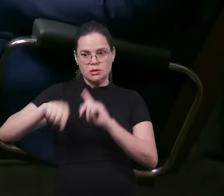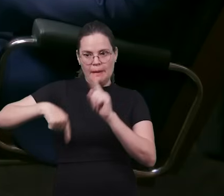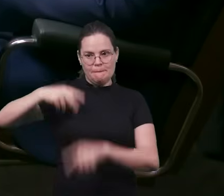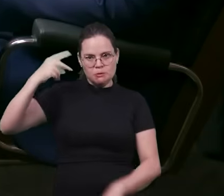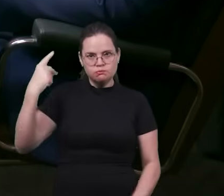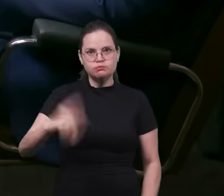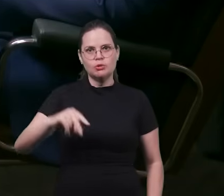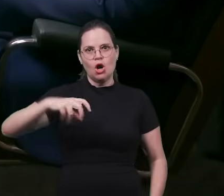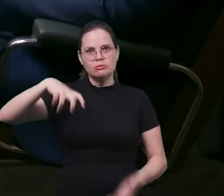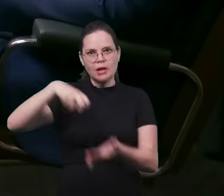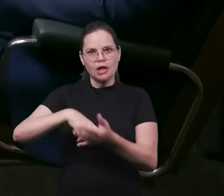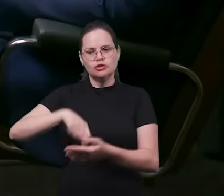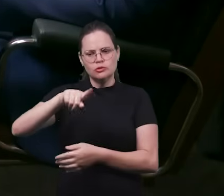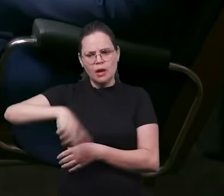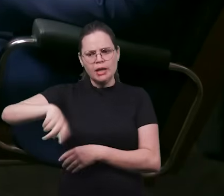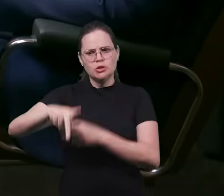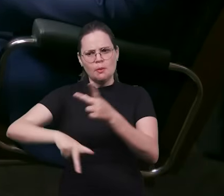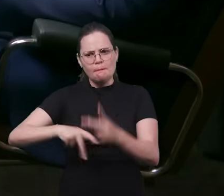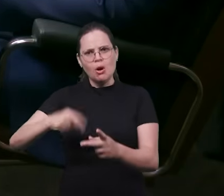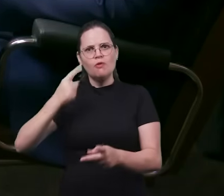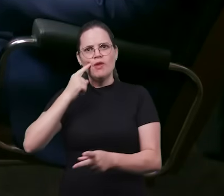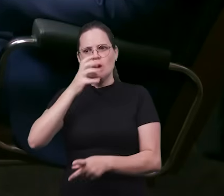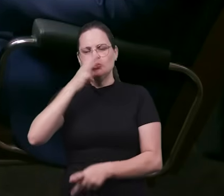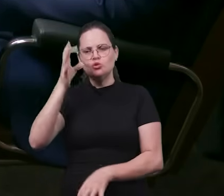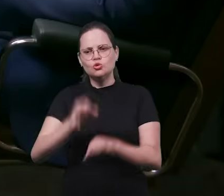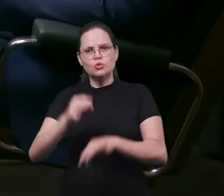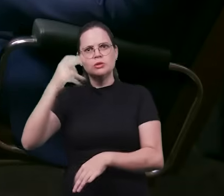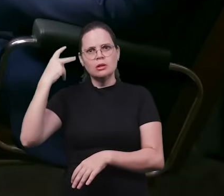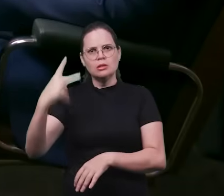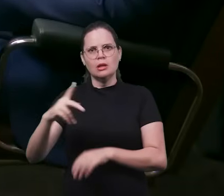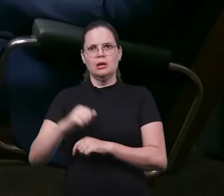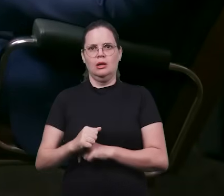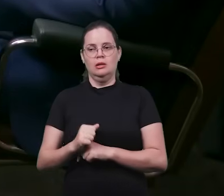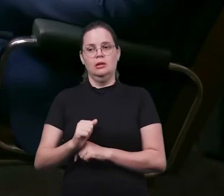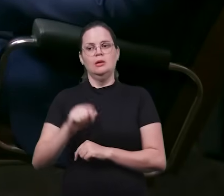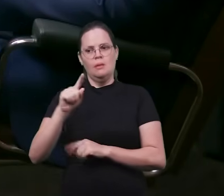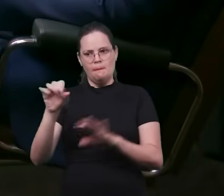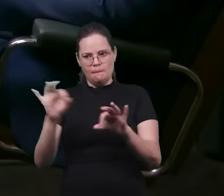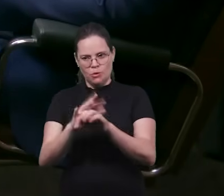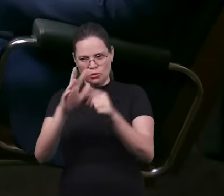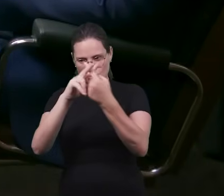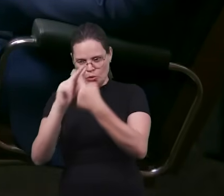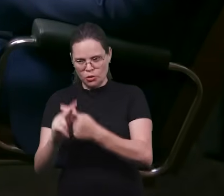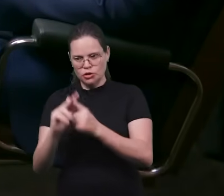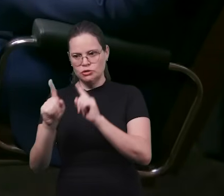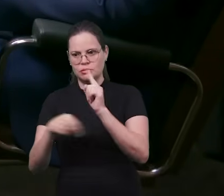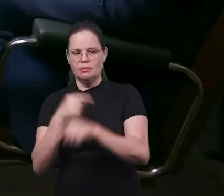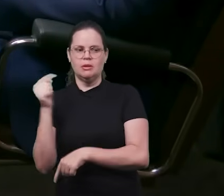pecado. Isso aqui nos fala de uma coisa, isso nos fala de juízo, o juízo de Deus.